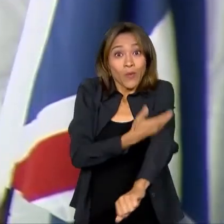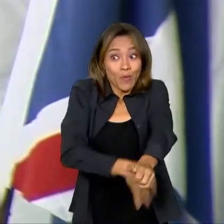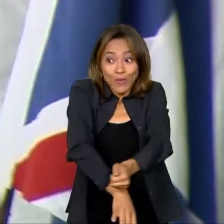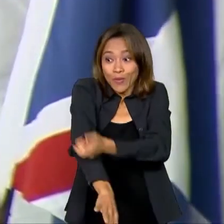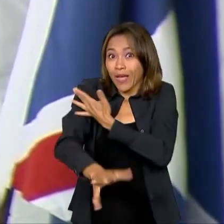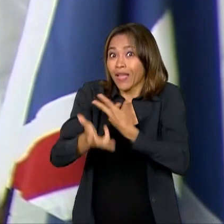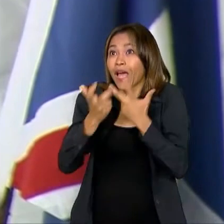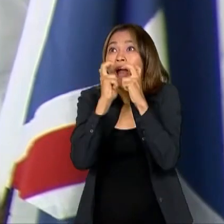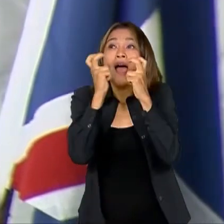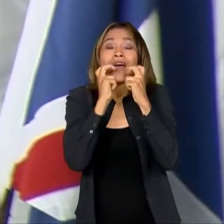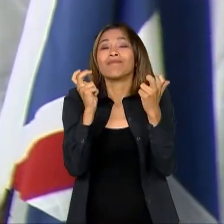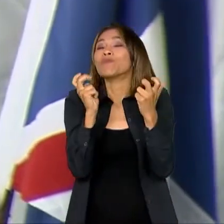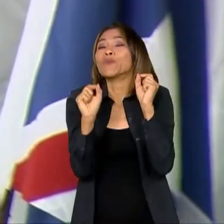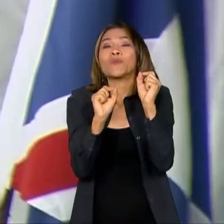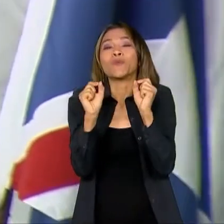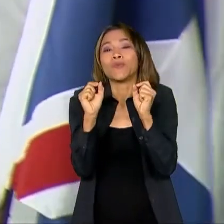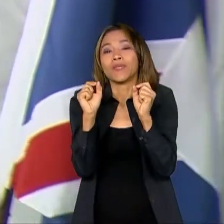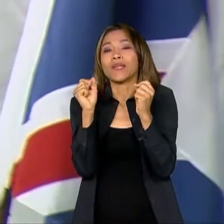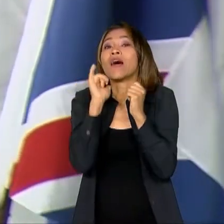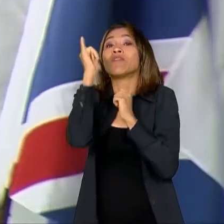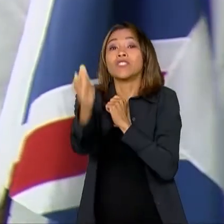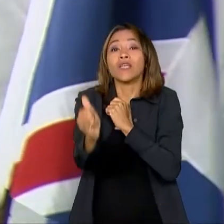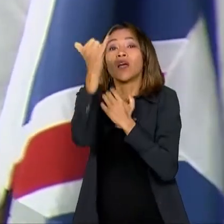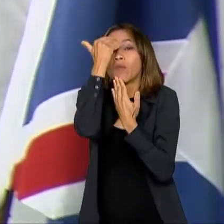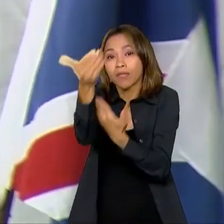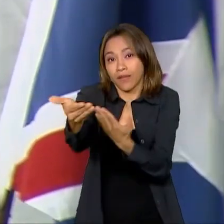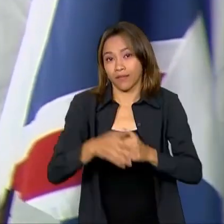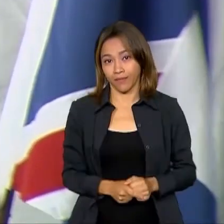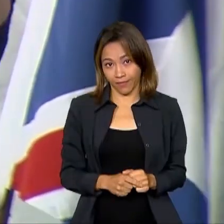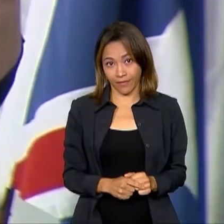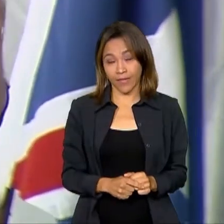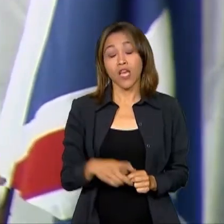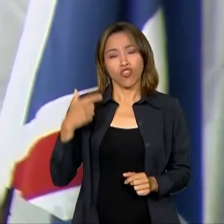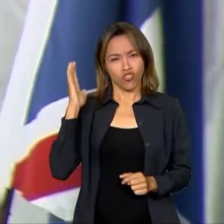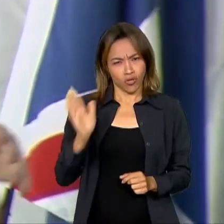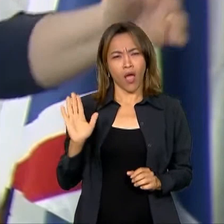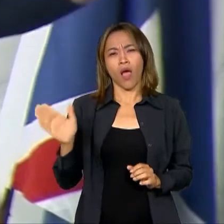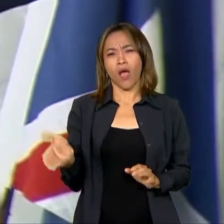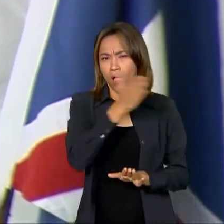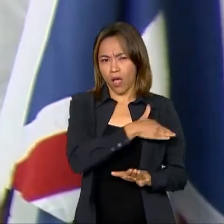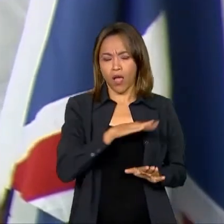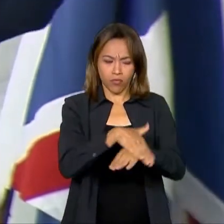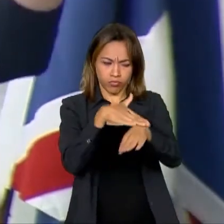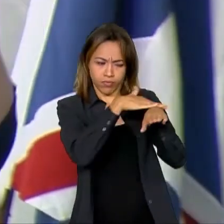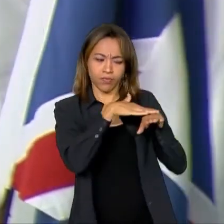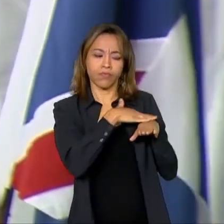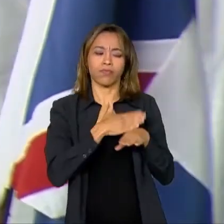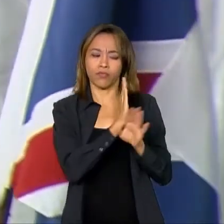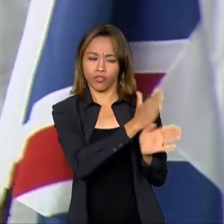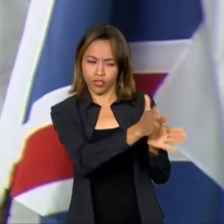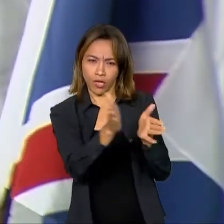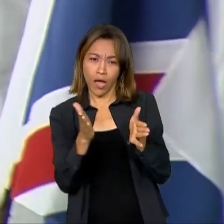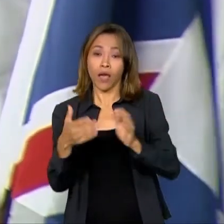emocionadas dizendo muito obrigado. Eu quero dizer, presidente Lula, que nós já conversamos com a população, eu quero apenas